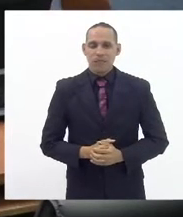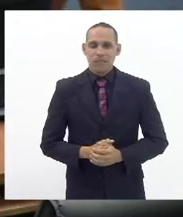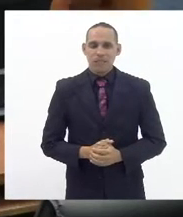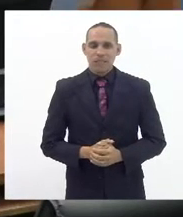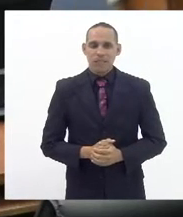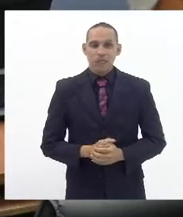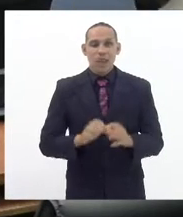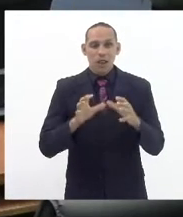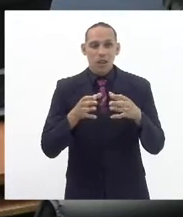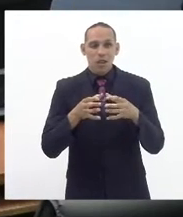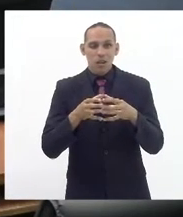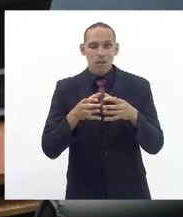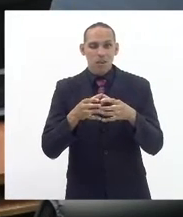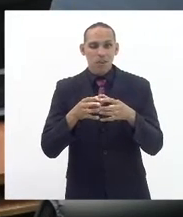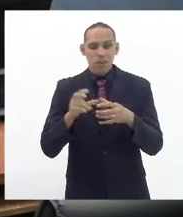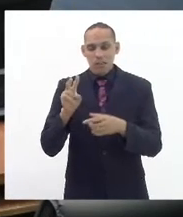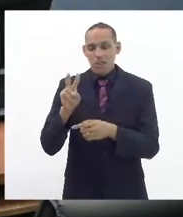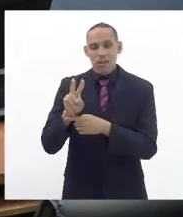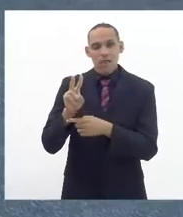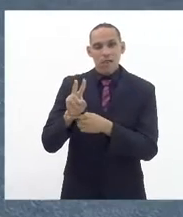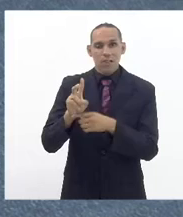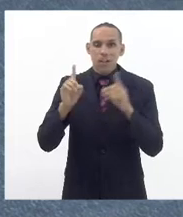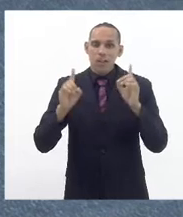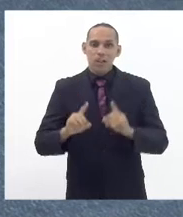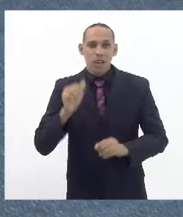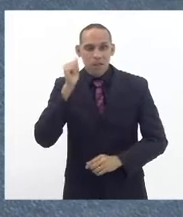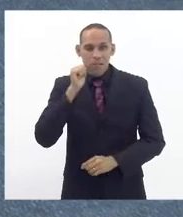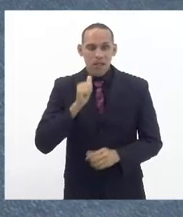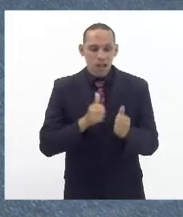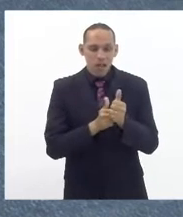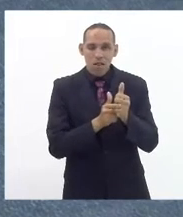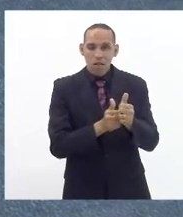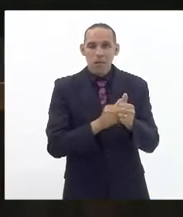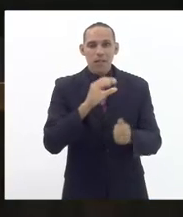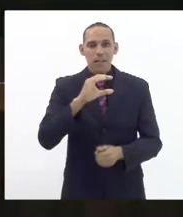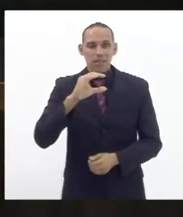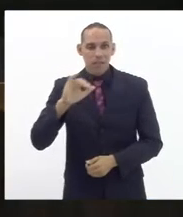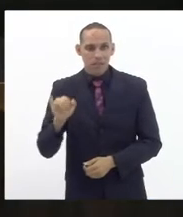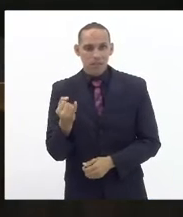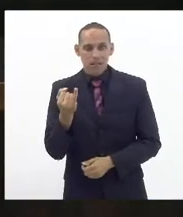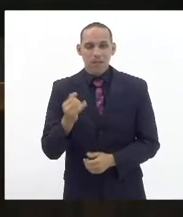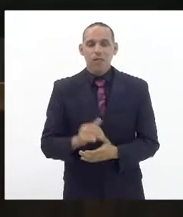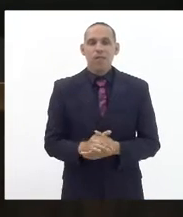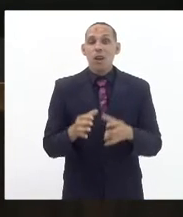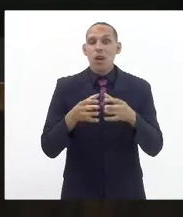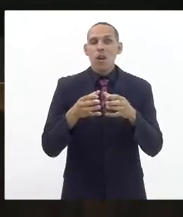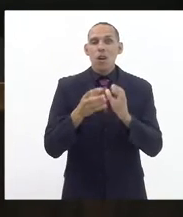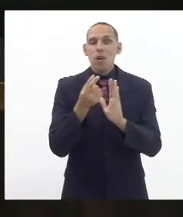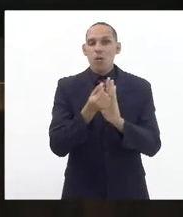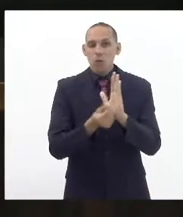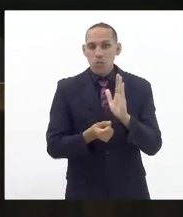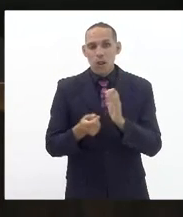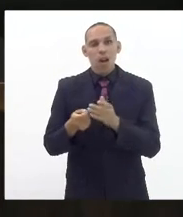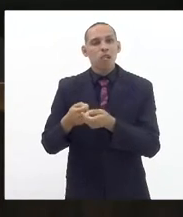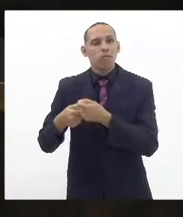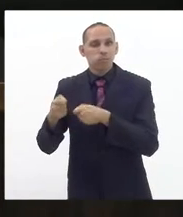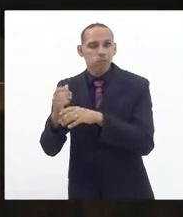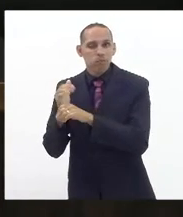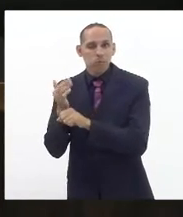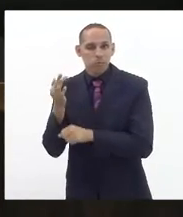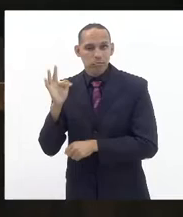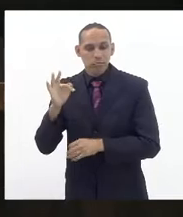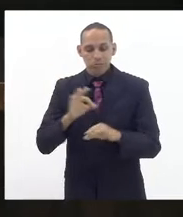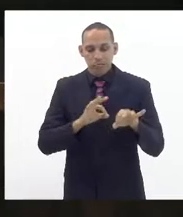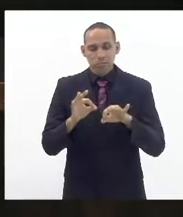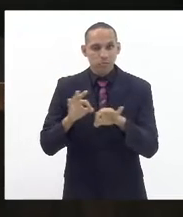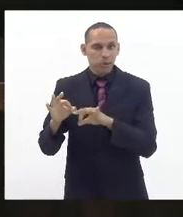Pela Comissão dos Direitos da Mulher, eu vou acompanhar o parecer da CCJ. Pela Comissão de Orçamento, Finanças, Fiscalização Financeira e